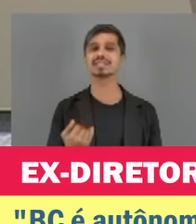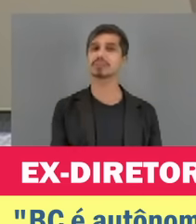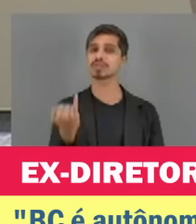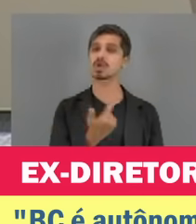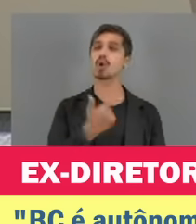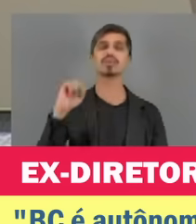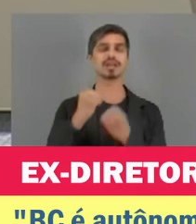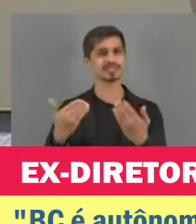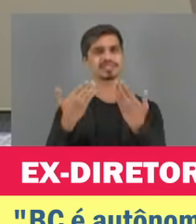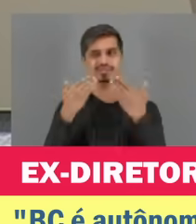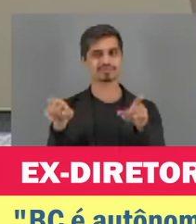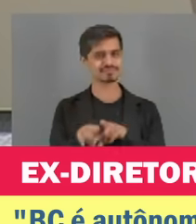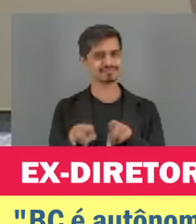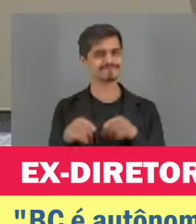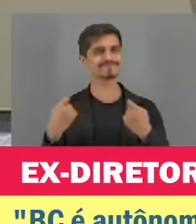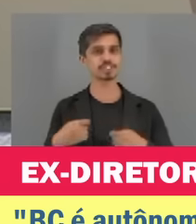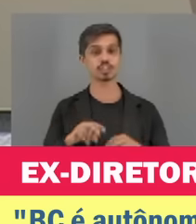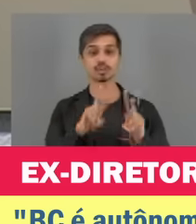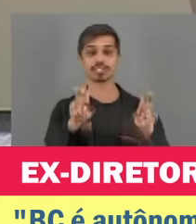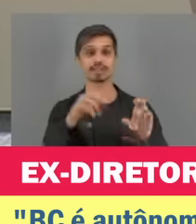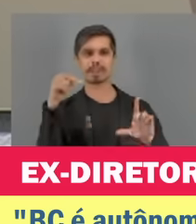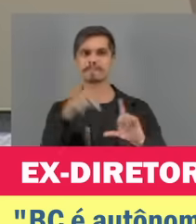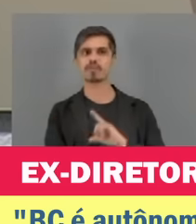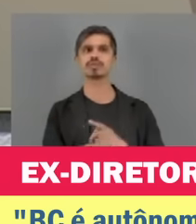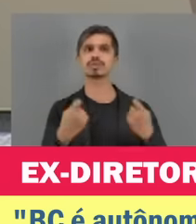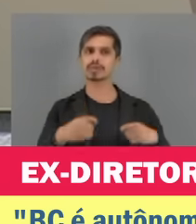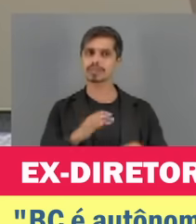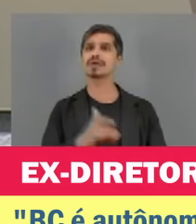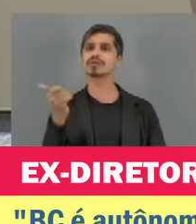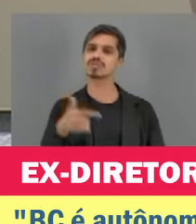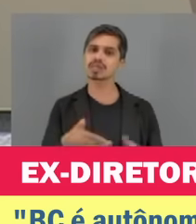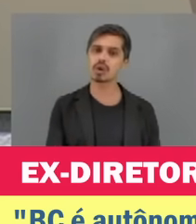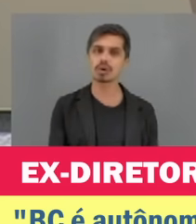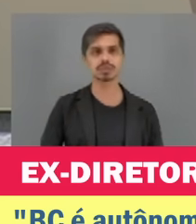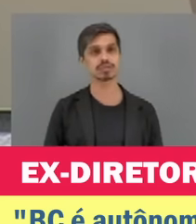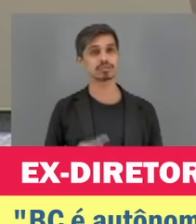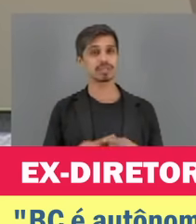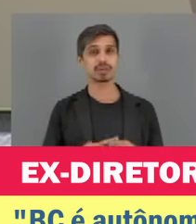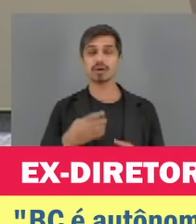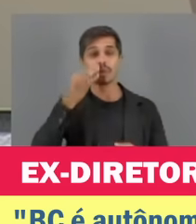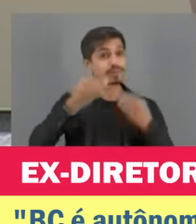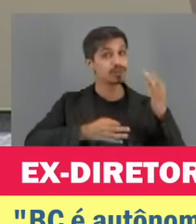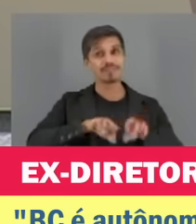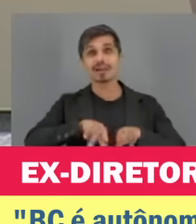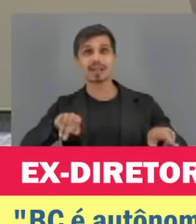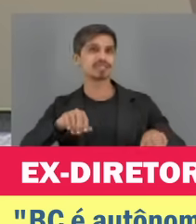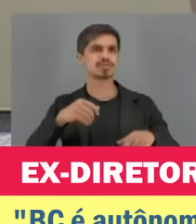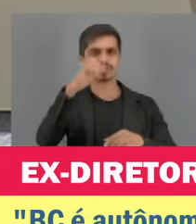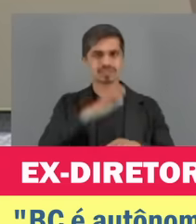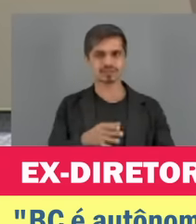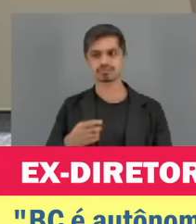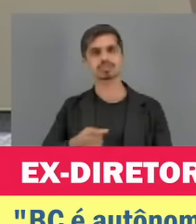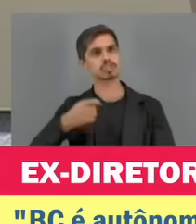outras audiências, sabe, para que o tema possa ser mais aprofundado do que será aprofundado hoje. São muitas pessoas no Brasil, economistas,